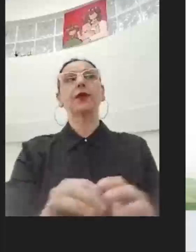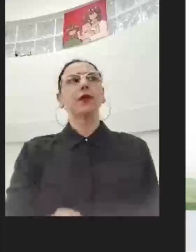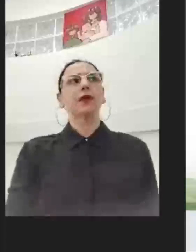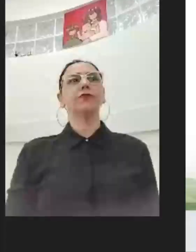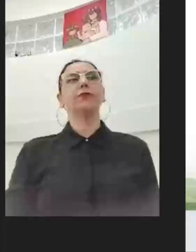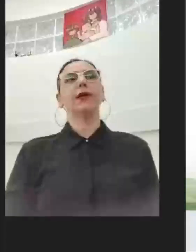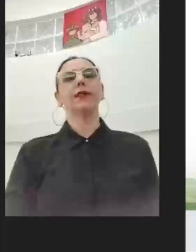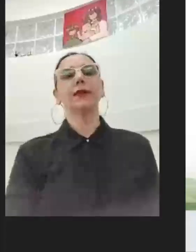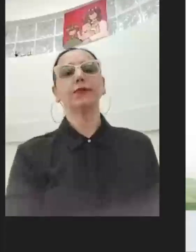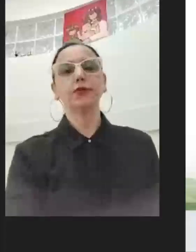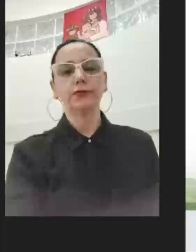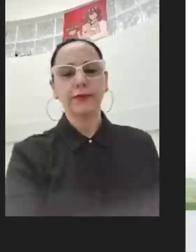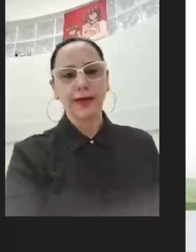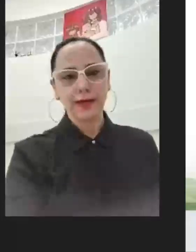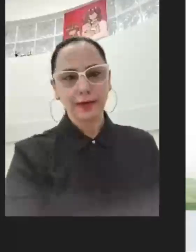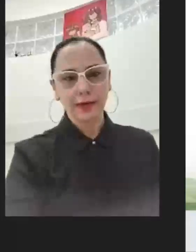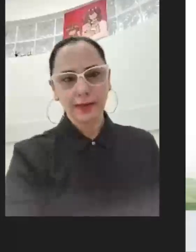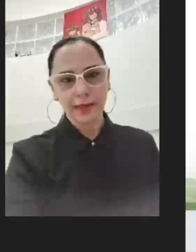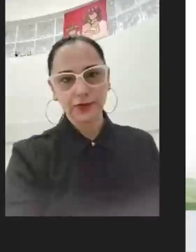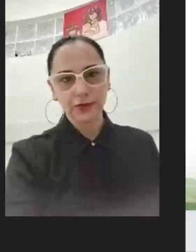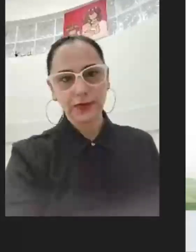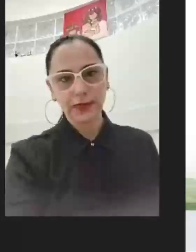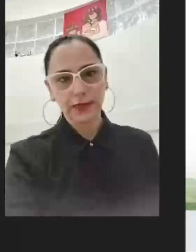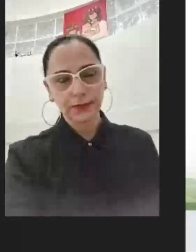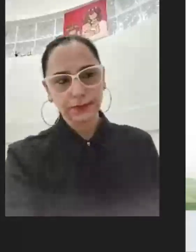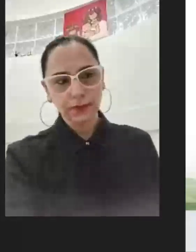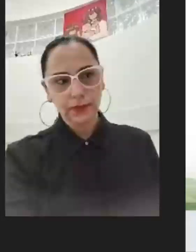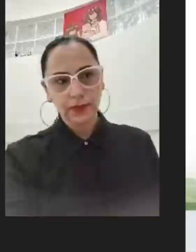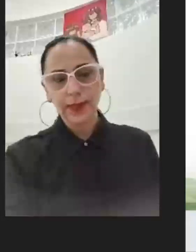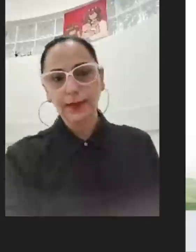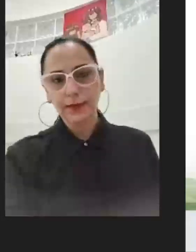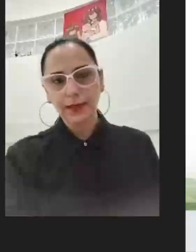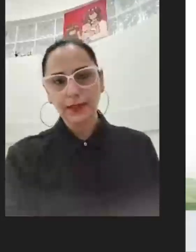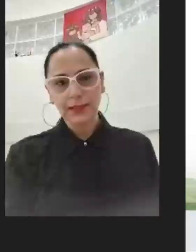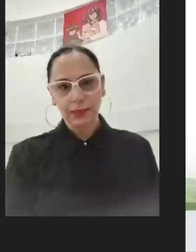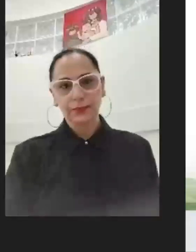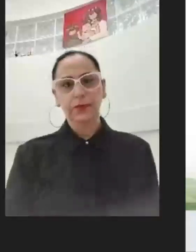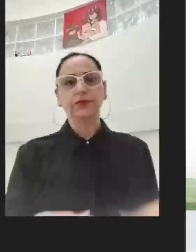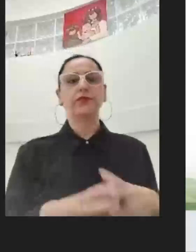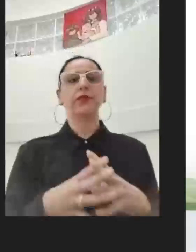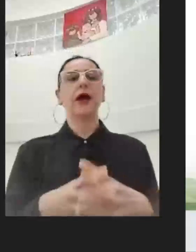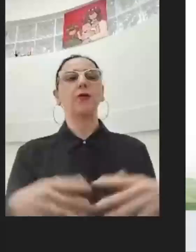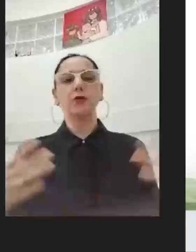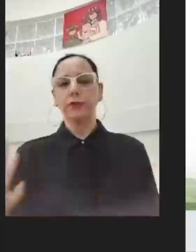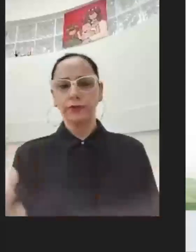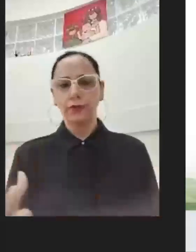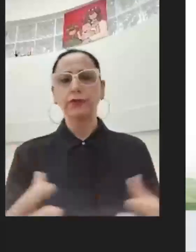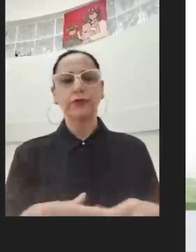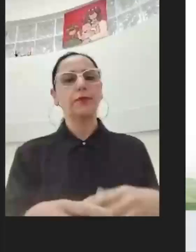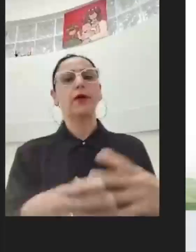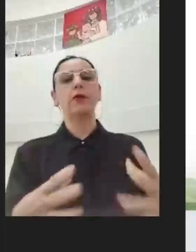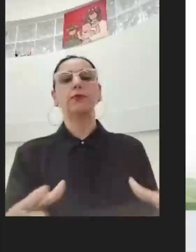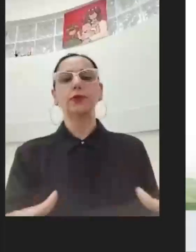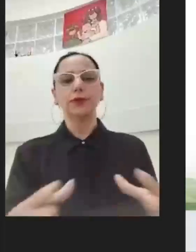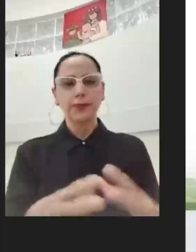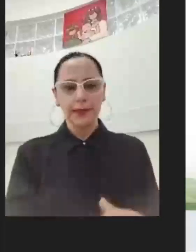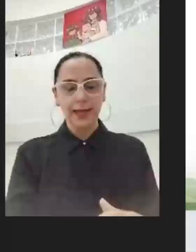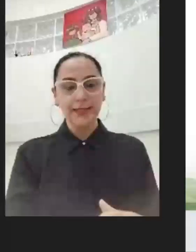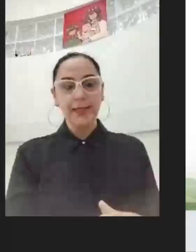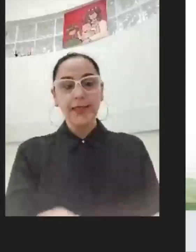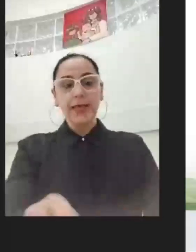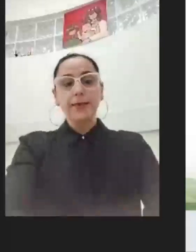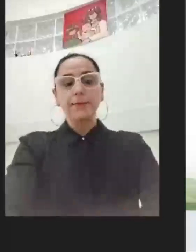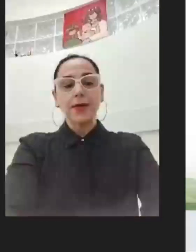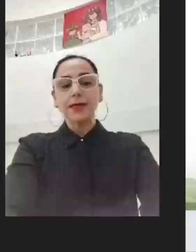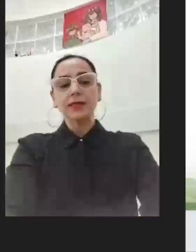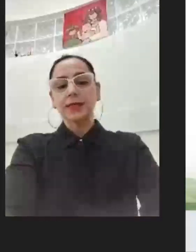eu fiz enfermagem, eu vi uma cadeira muito vaga na questão ali da amamentação. Então, eu tive aula com a fono, foi uma aula